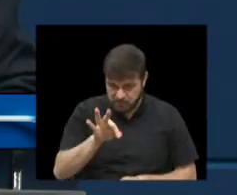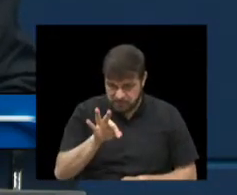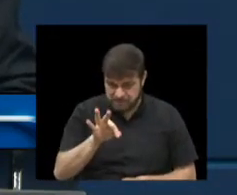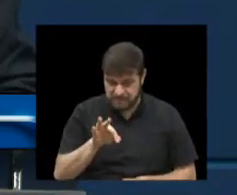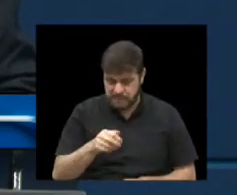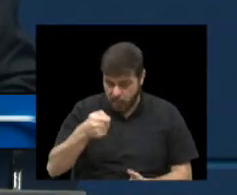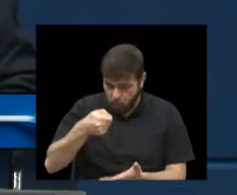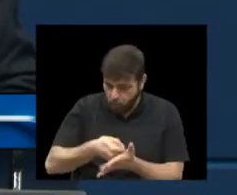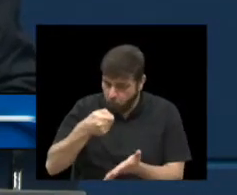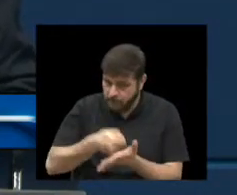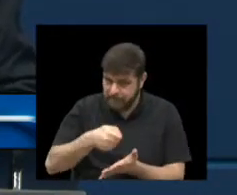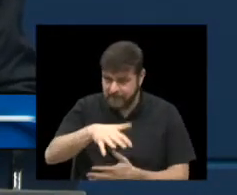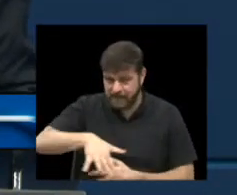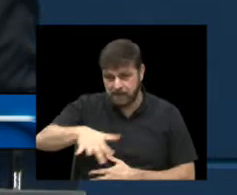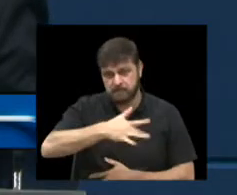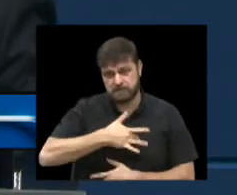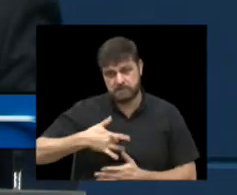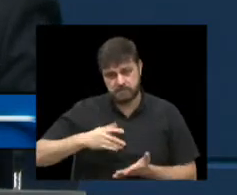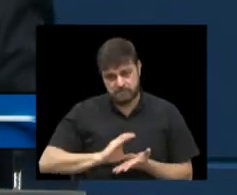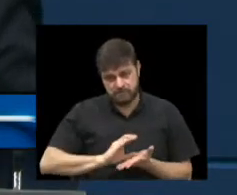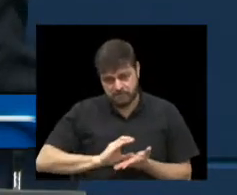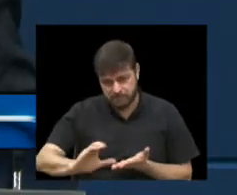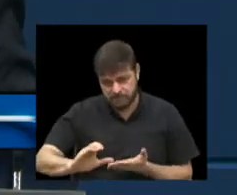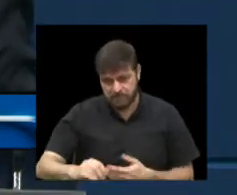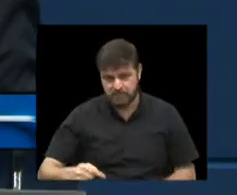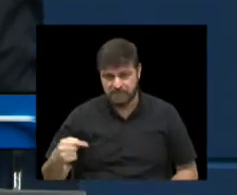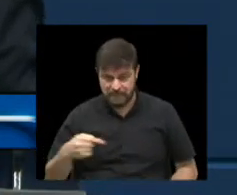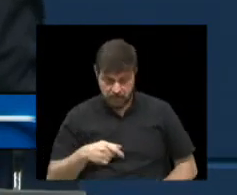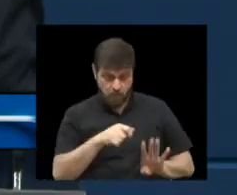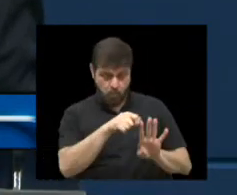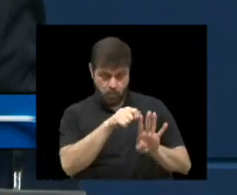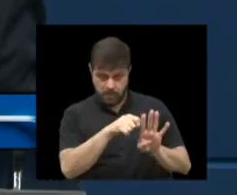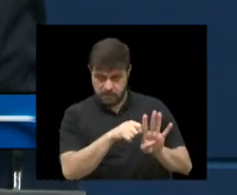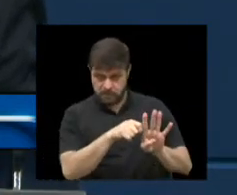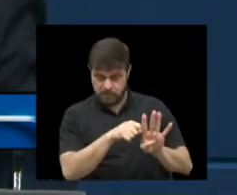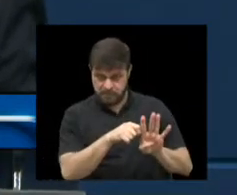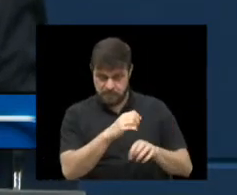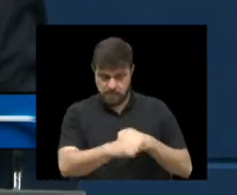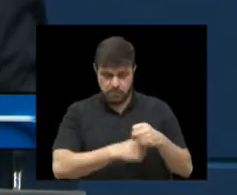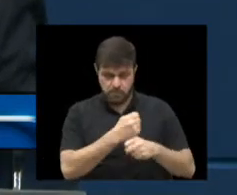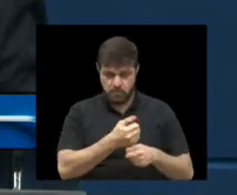Viu? Porém, nesses primeiros 4 meses, já são